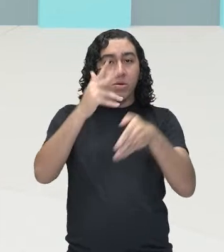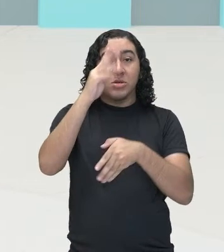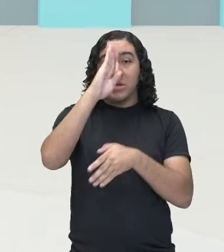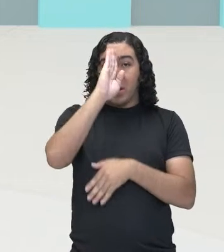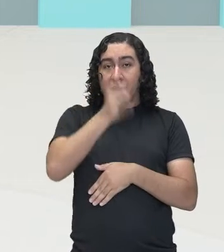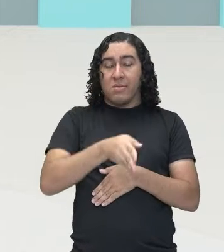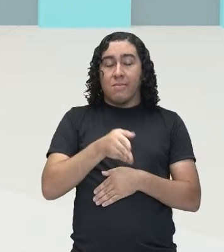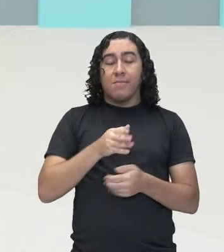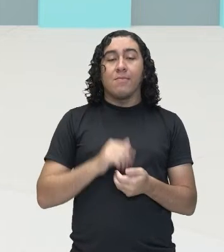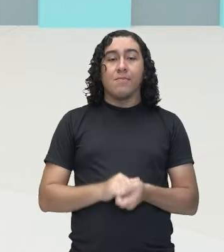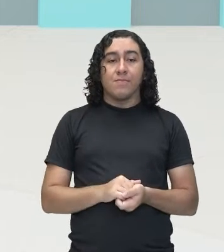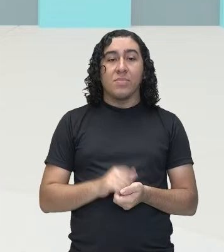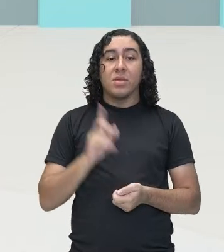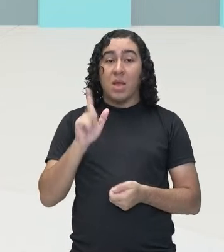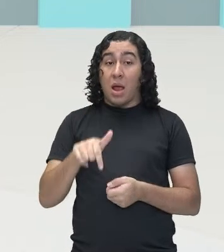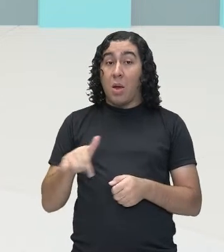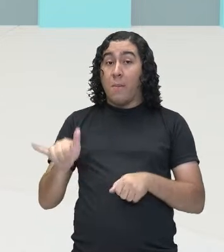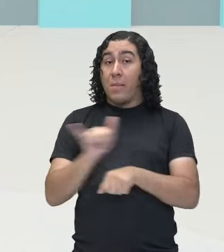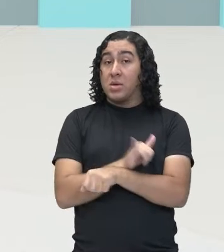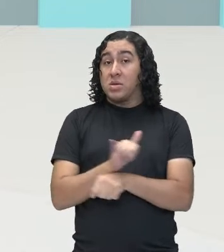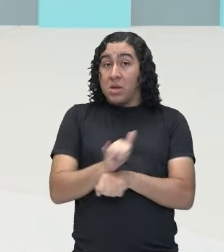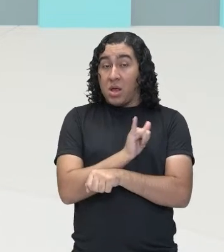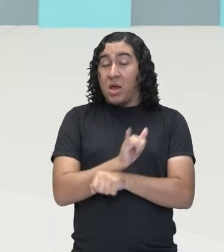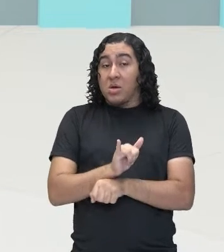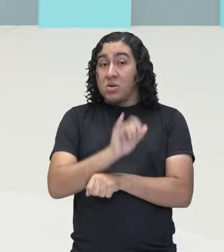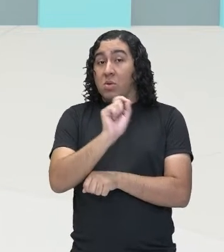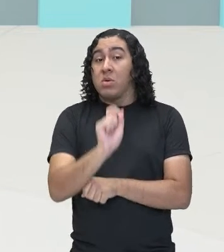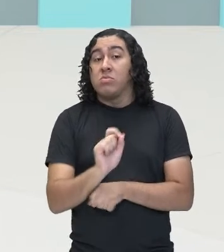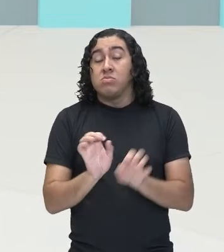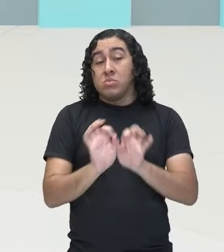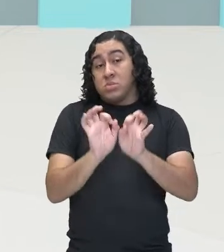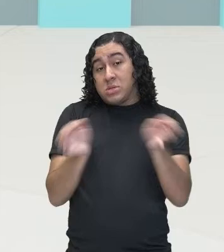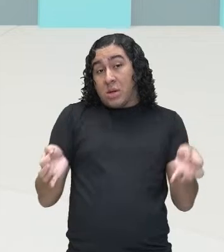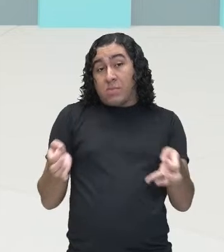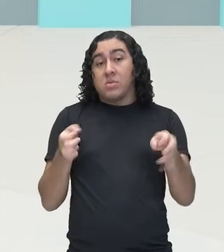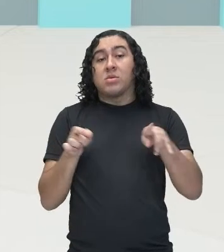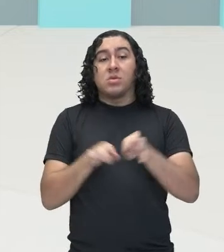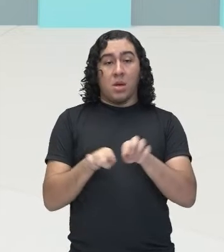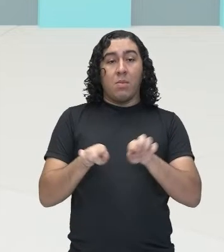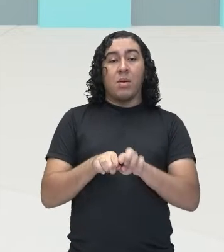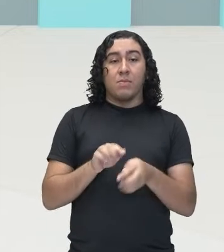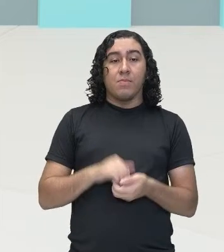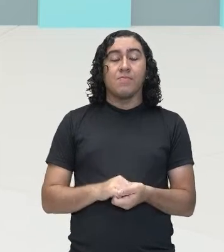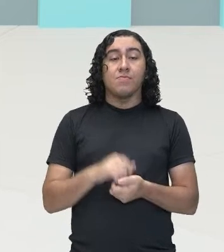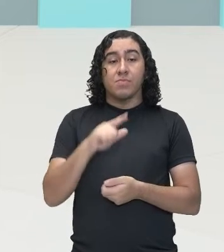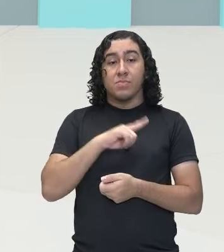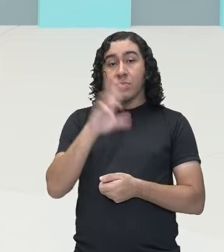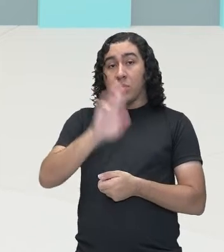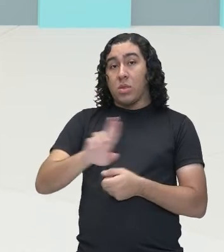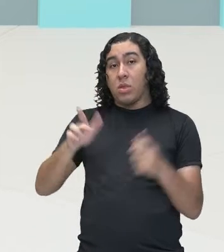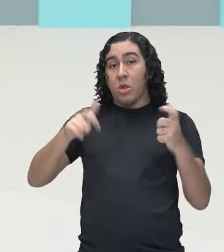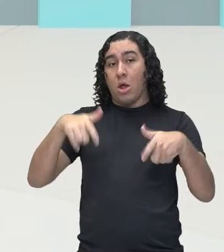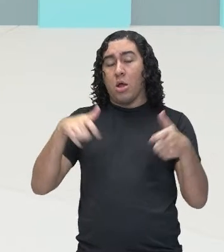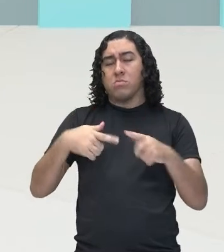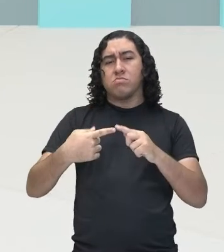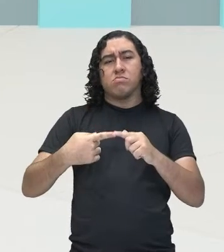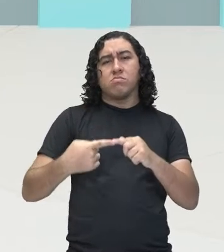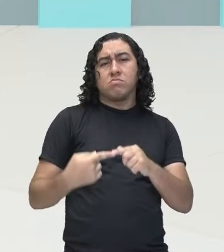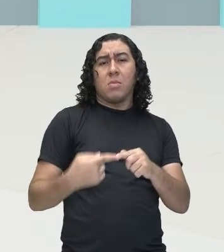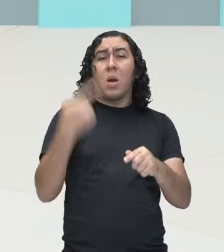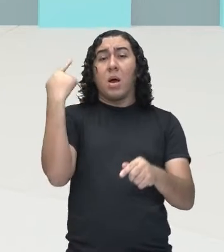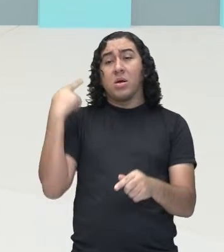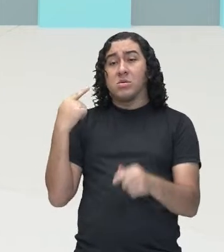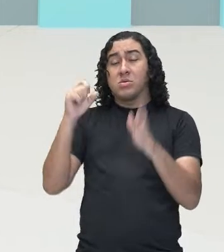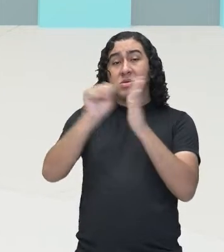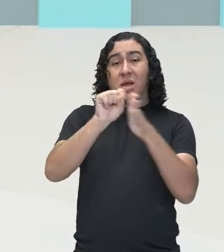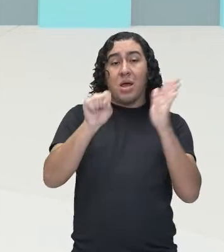objetos. Então, é uma técnica muito simples que foi utilizada lá no século